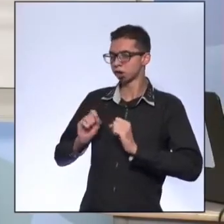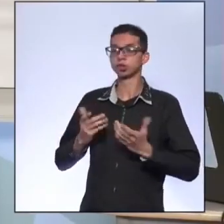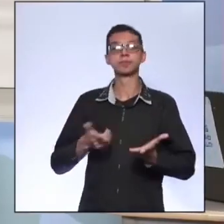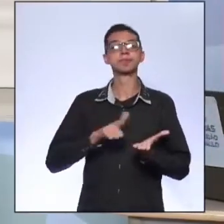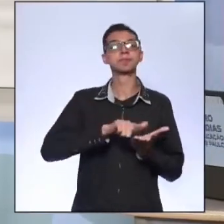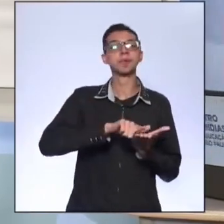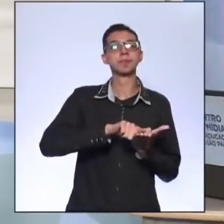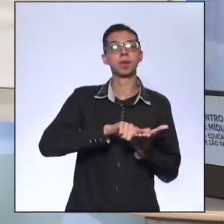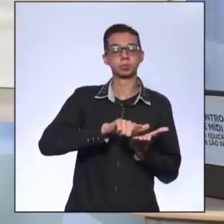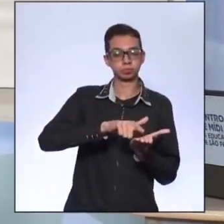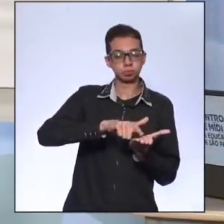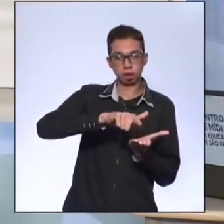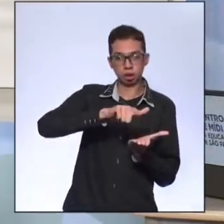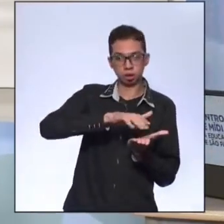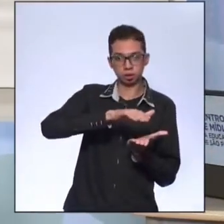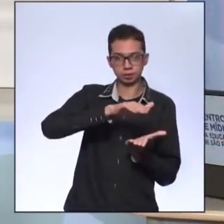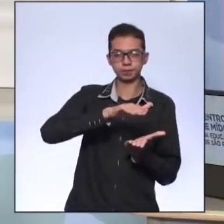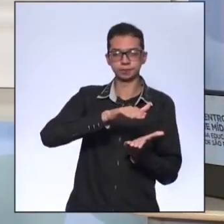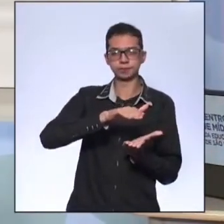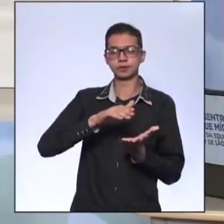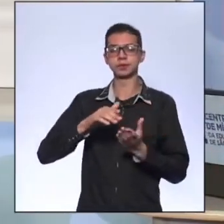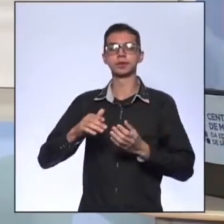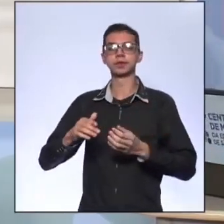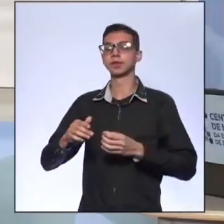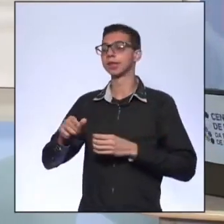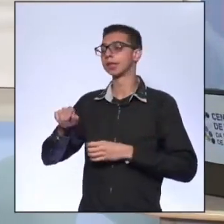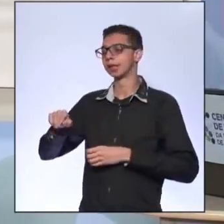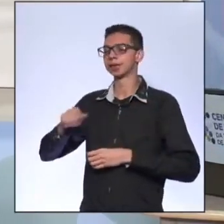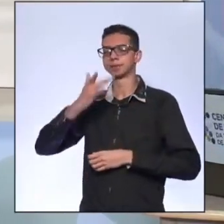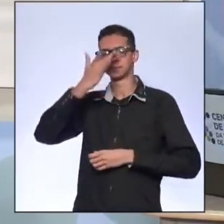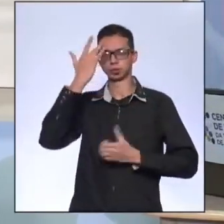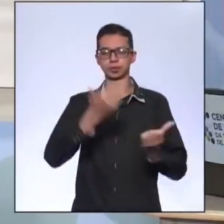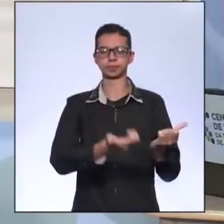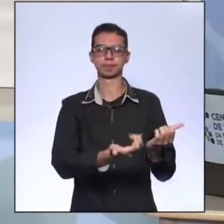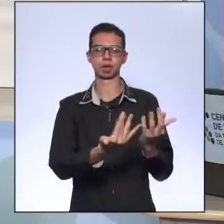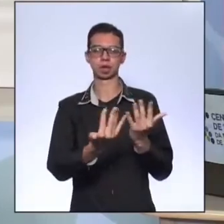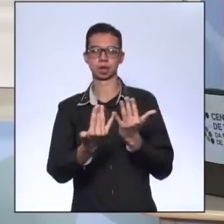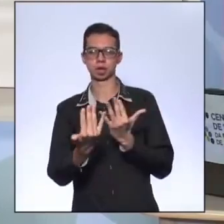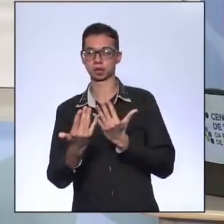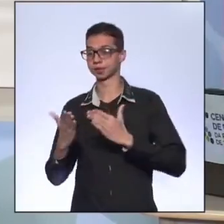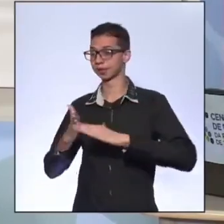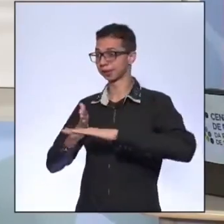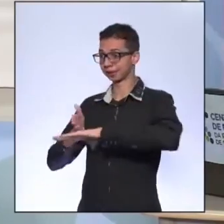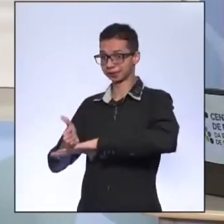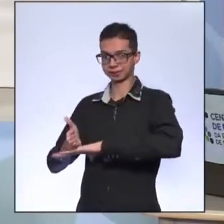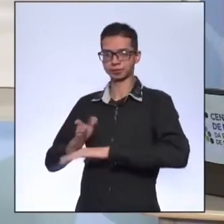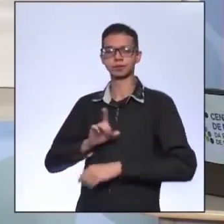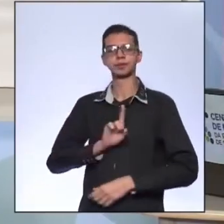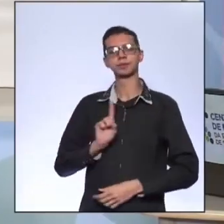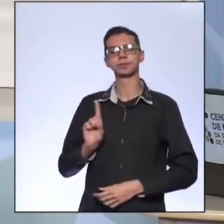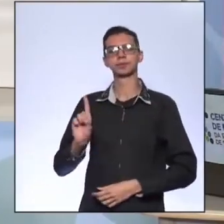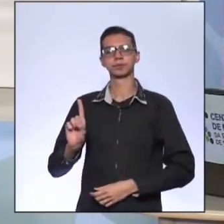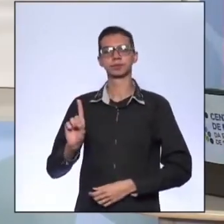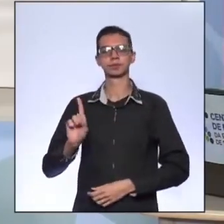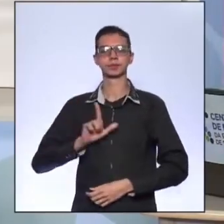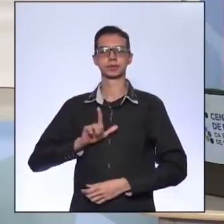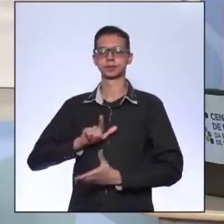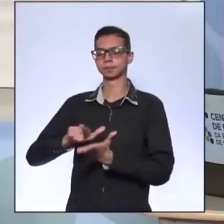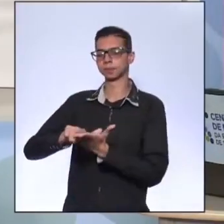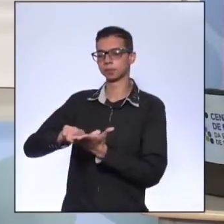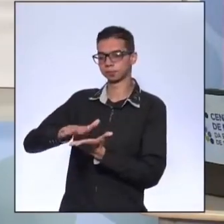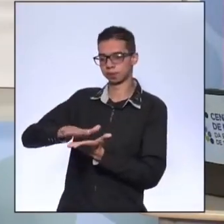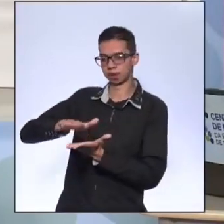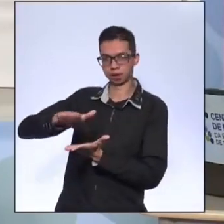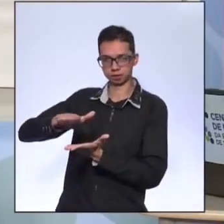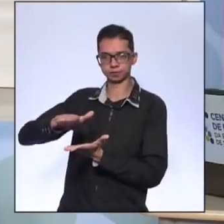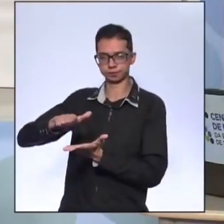folhetinhos, né, logo na entrada ali da galeria B, para que o maior número possível de pessoas